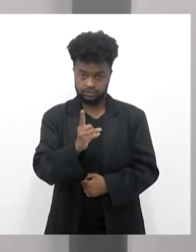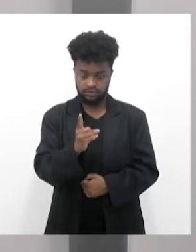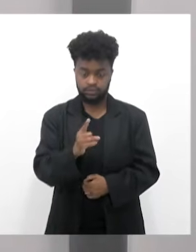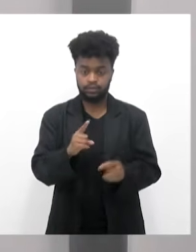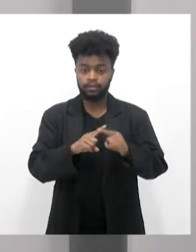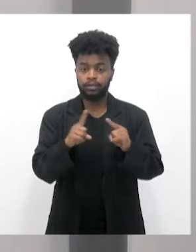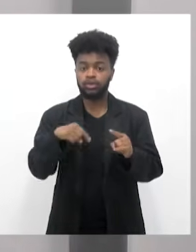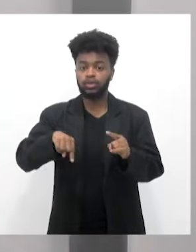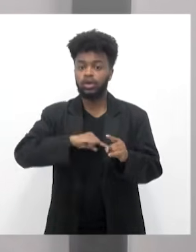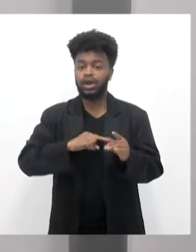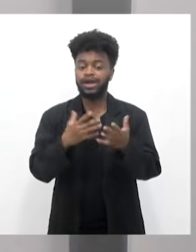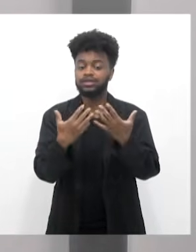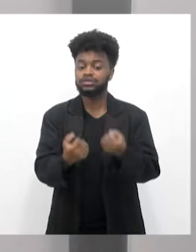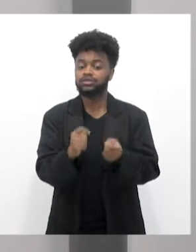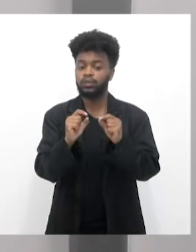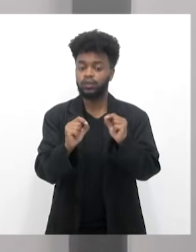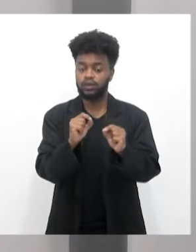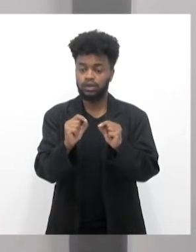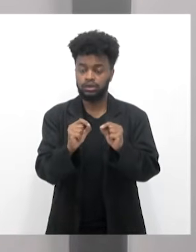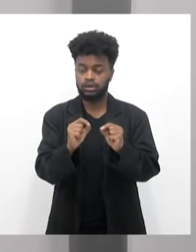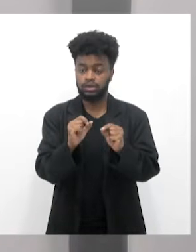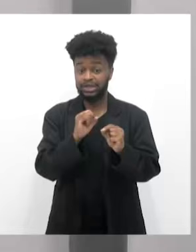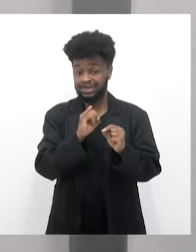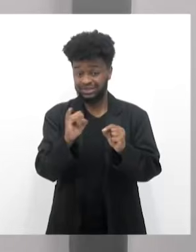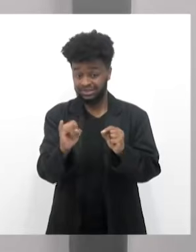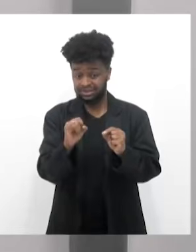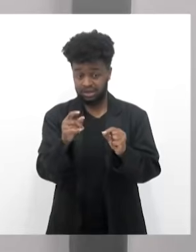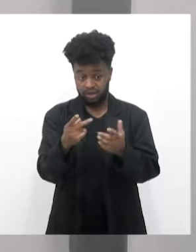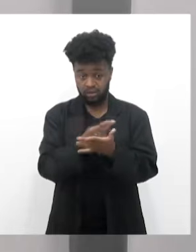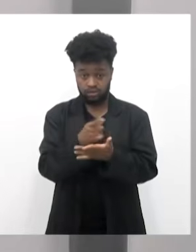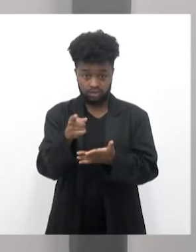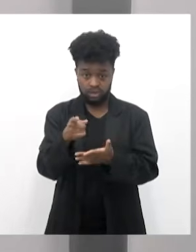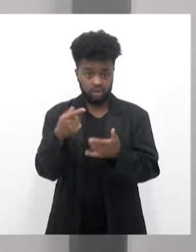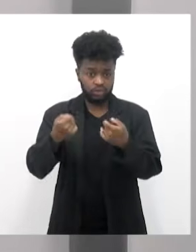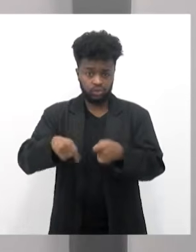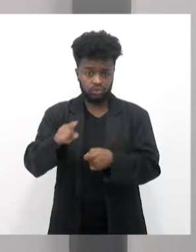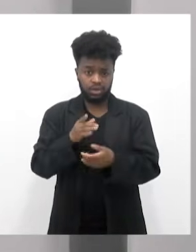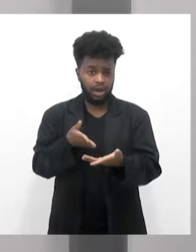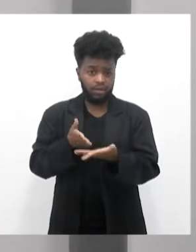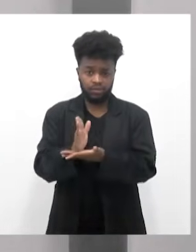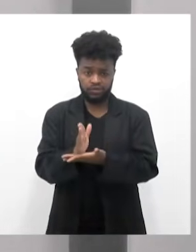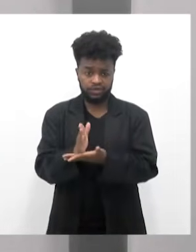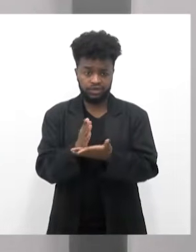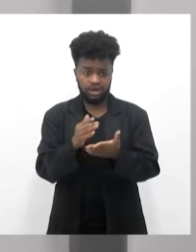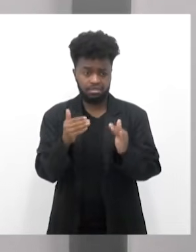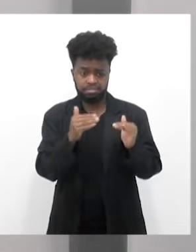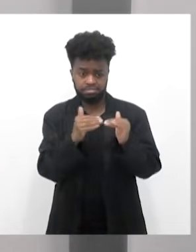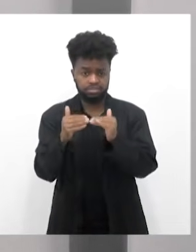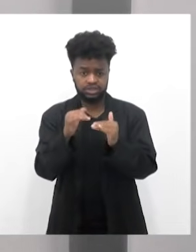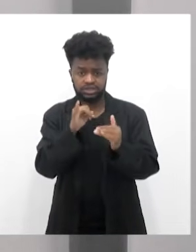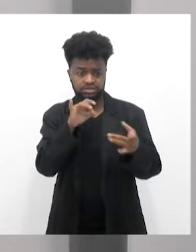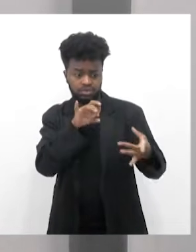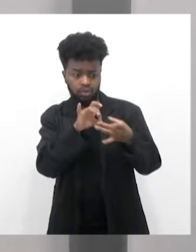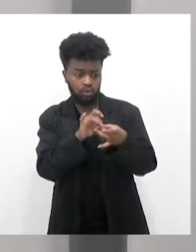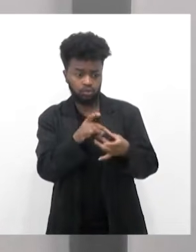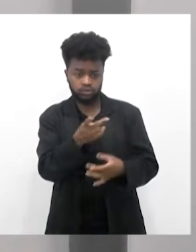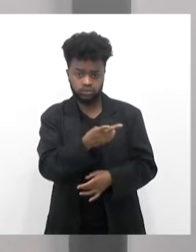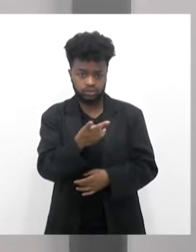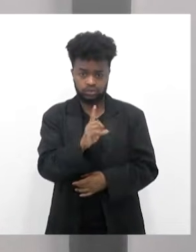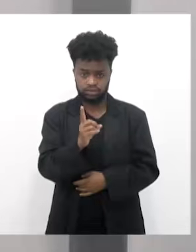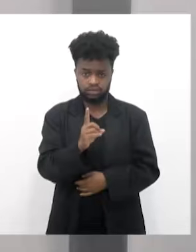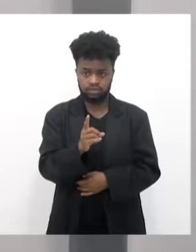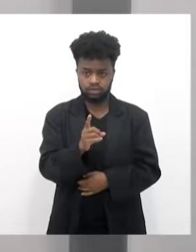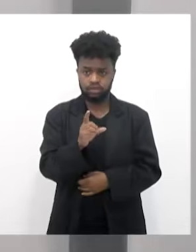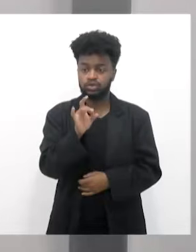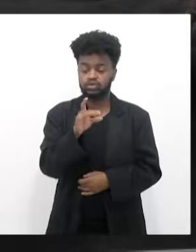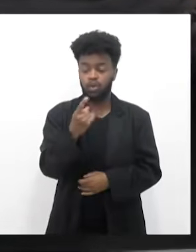está sendo admitido só é que, naquele caso específico, não precisa ter aprovação em convenção do partido tal se unir com o partido tal. Um aprovaria Só só um para